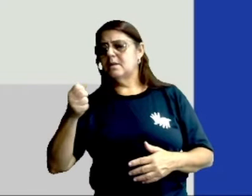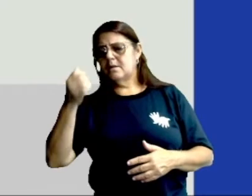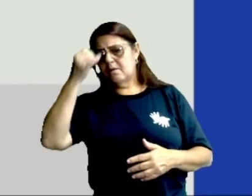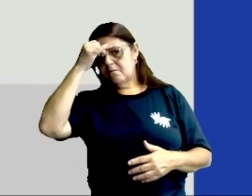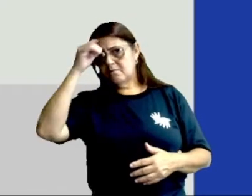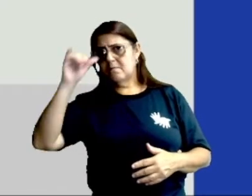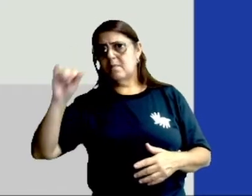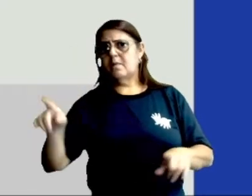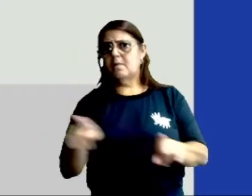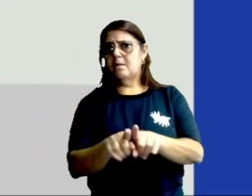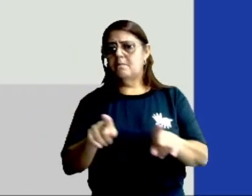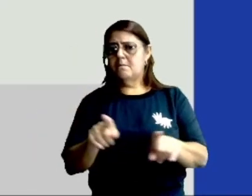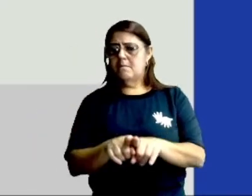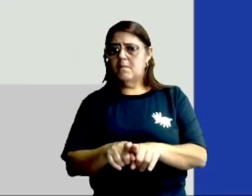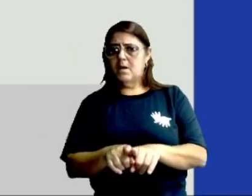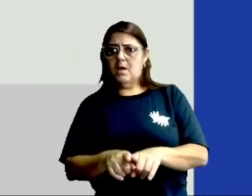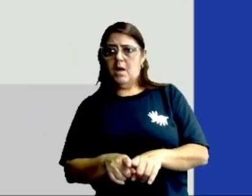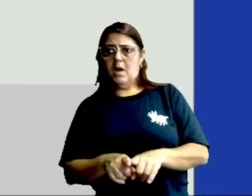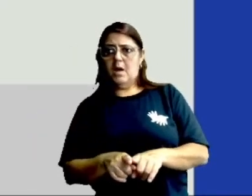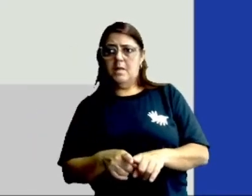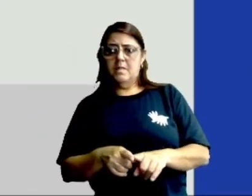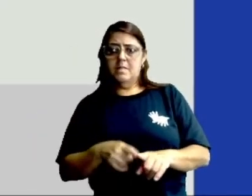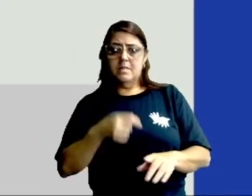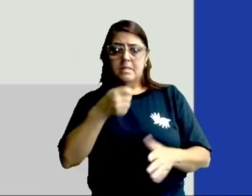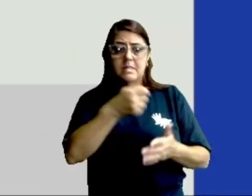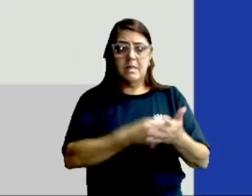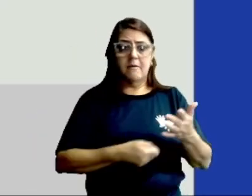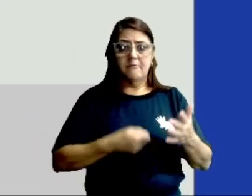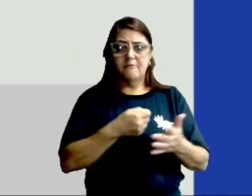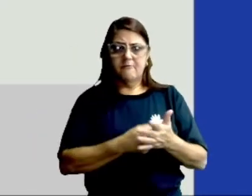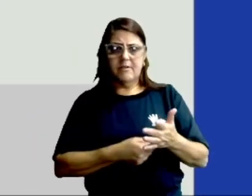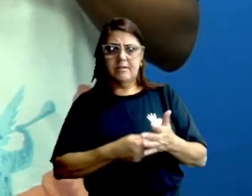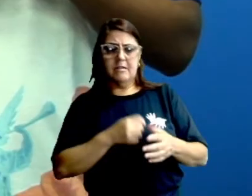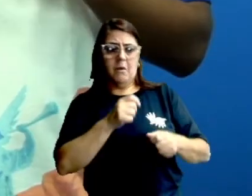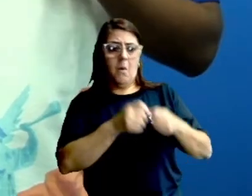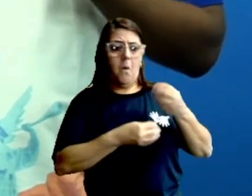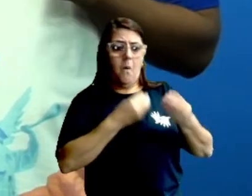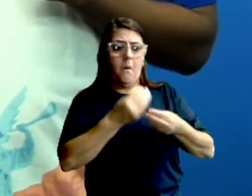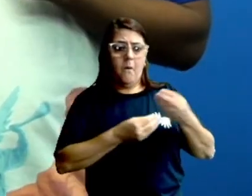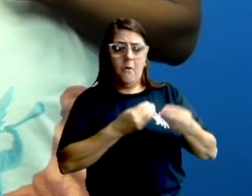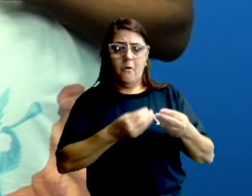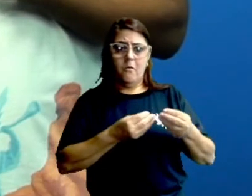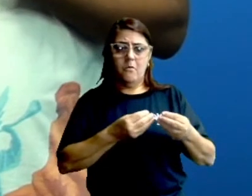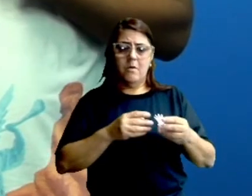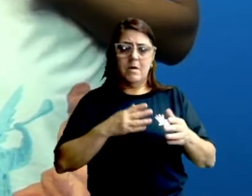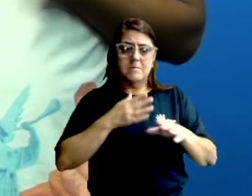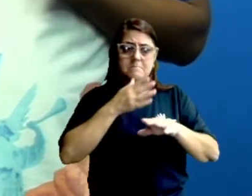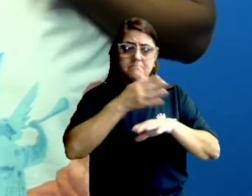o domínio, a defesa do território, né? A forma de defender o território. Por quê? Quando eles